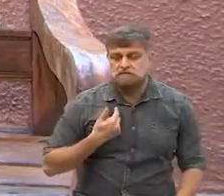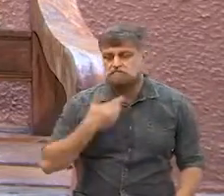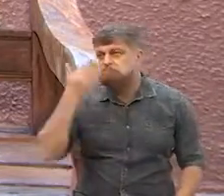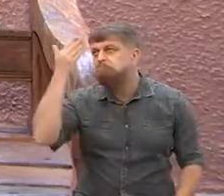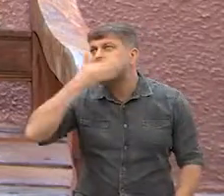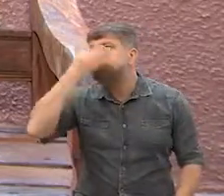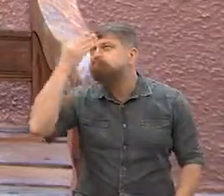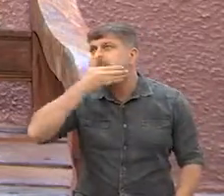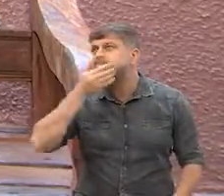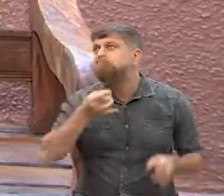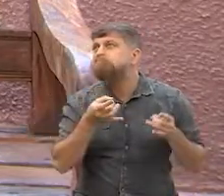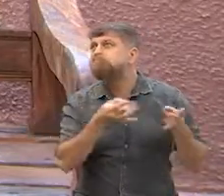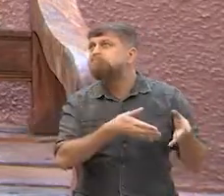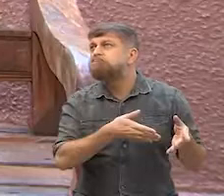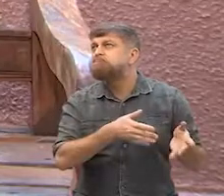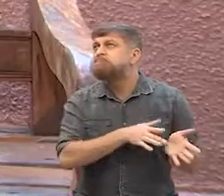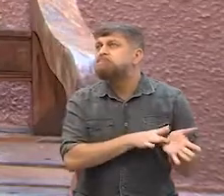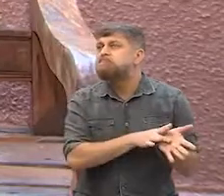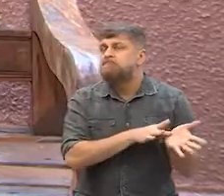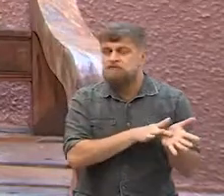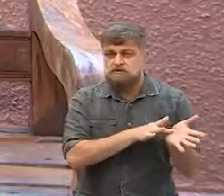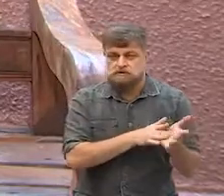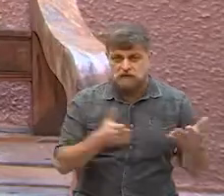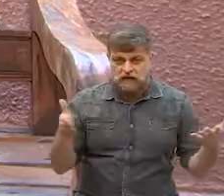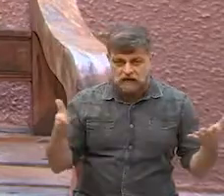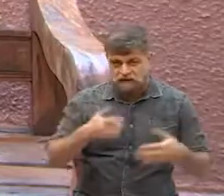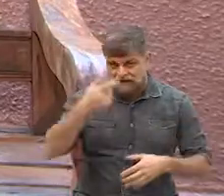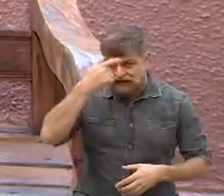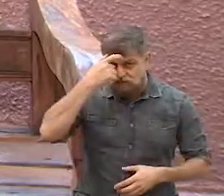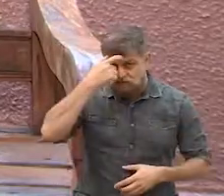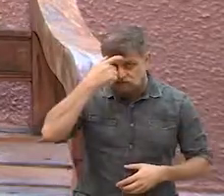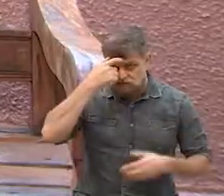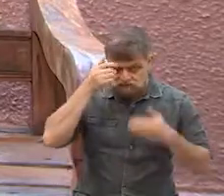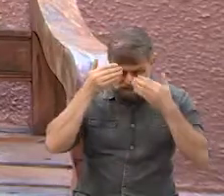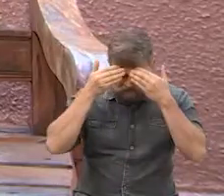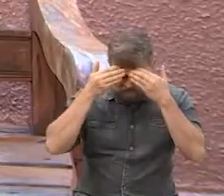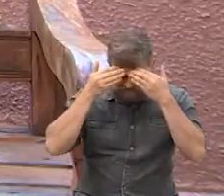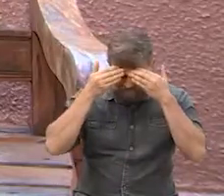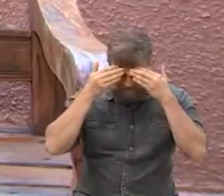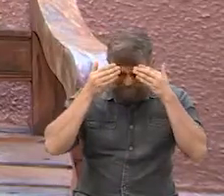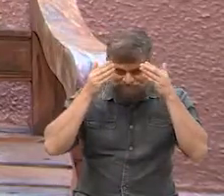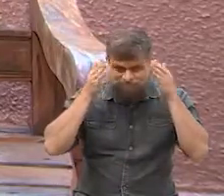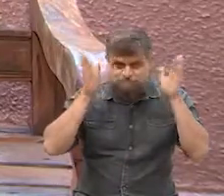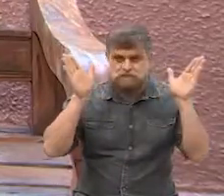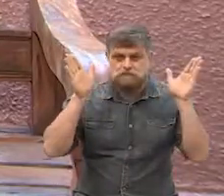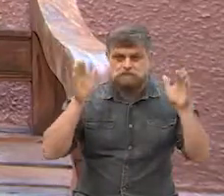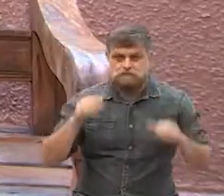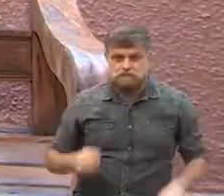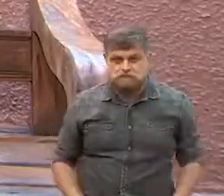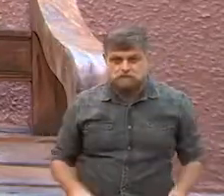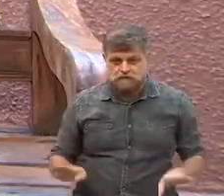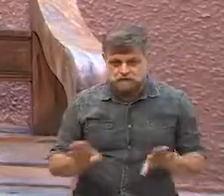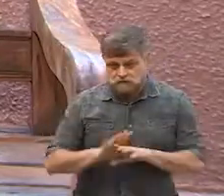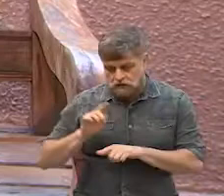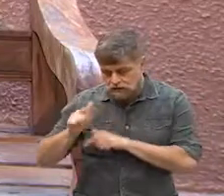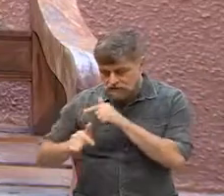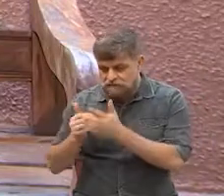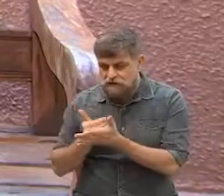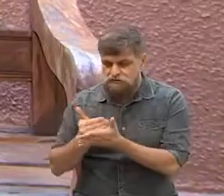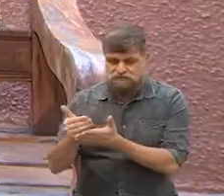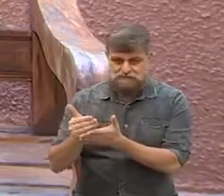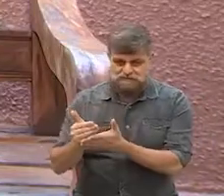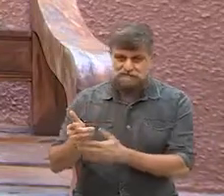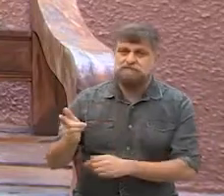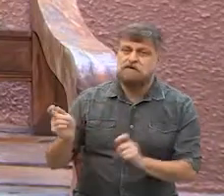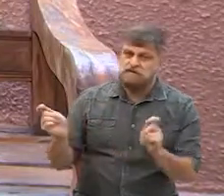ele. E a partir de agora, eu acho que a consciência está ampliando nesse sentido. Então, dá um pouquinho de trabalho no